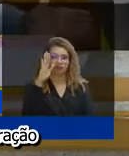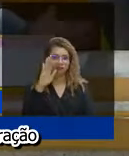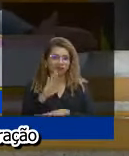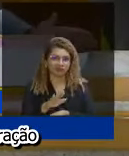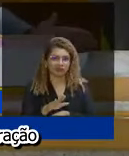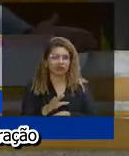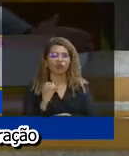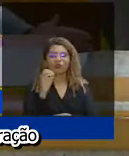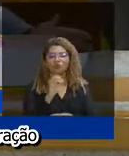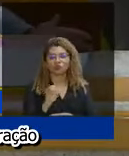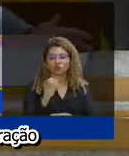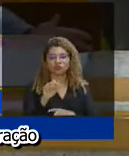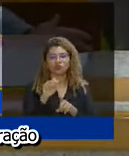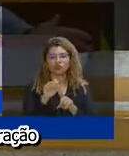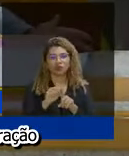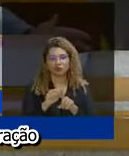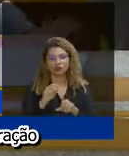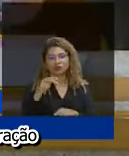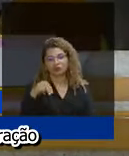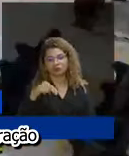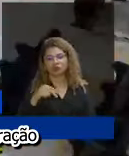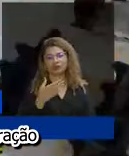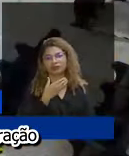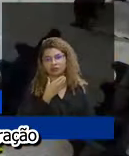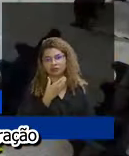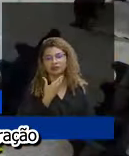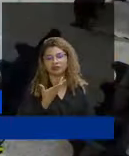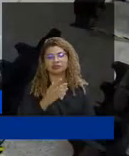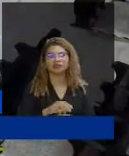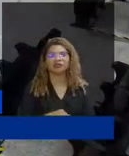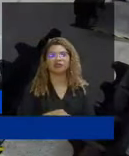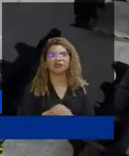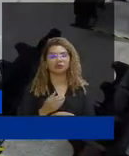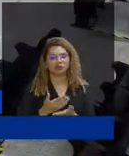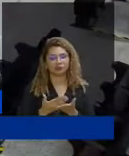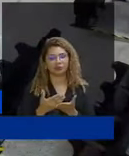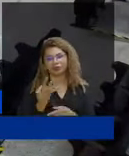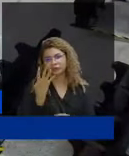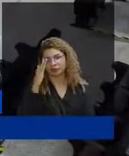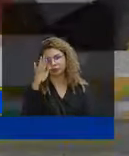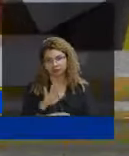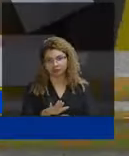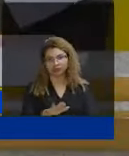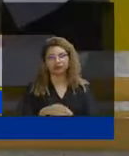Outubro, novembro e dezembro, 16 horas. Ok. Salvo deliberação posterior.